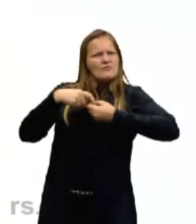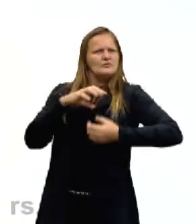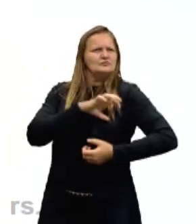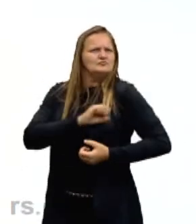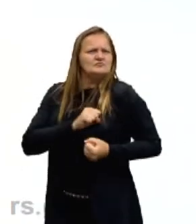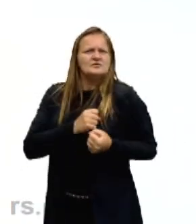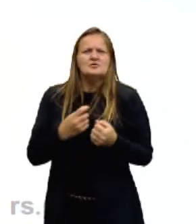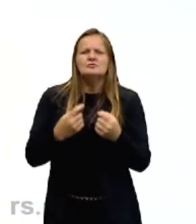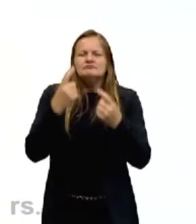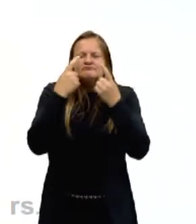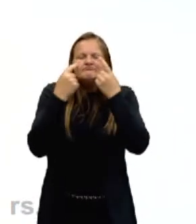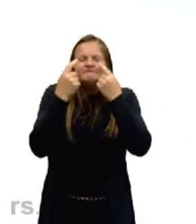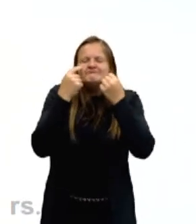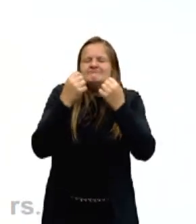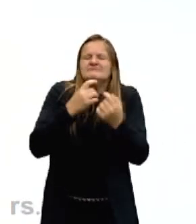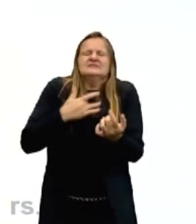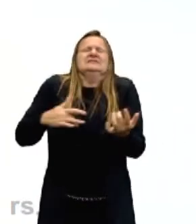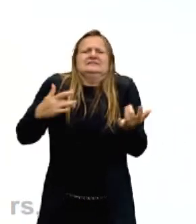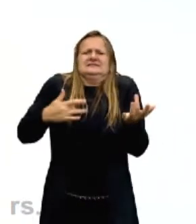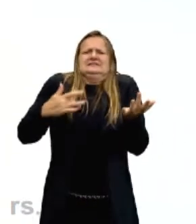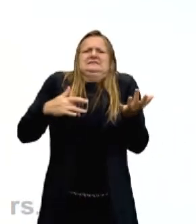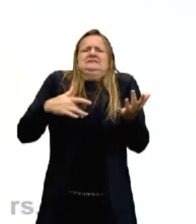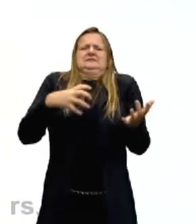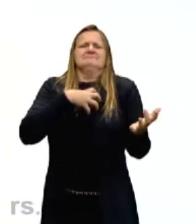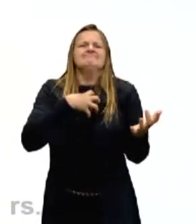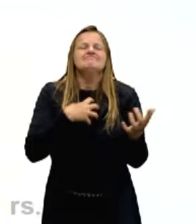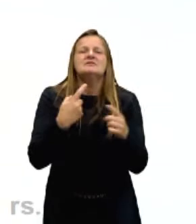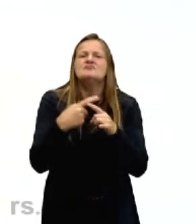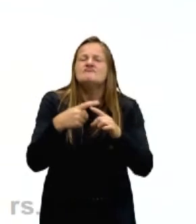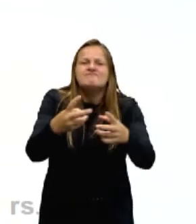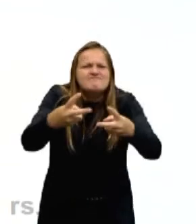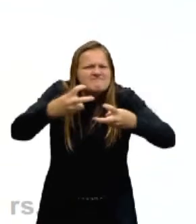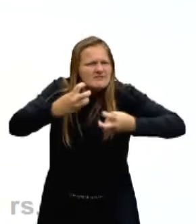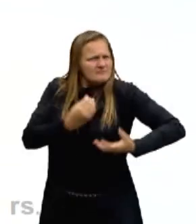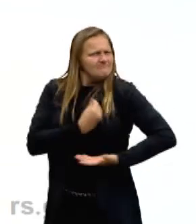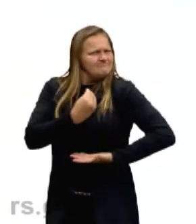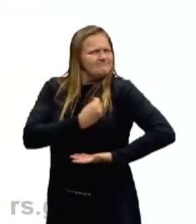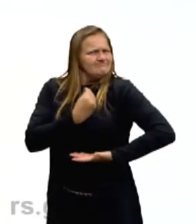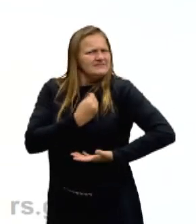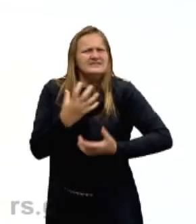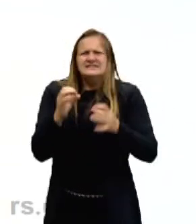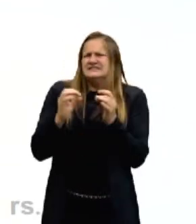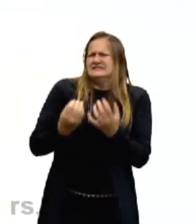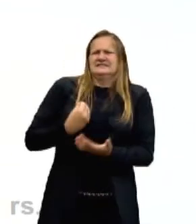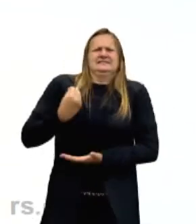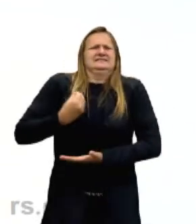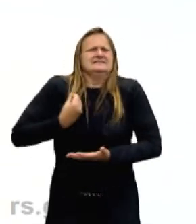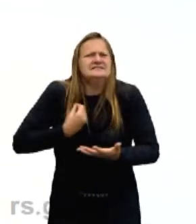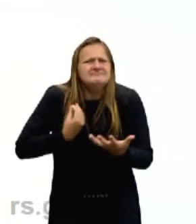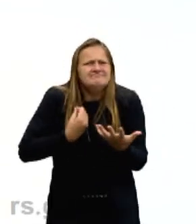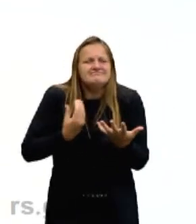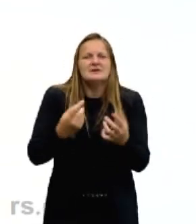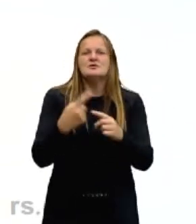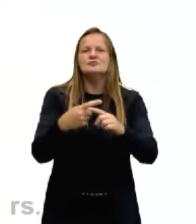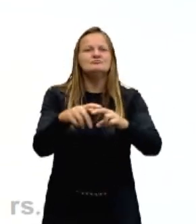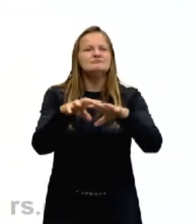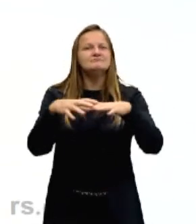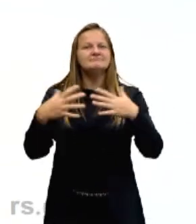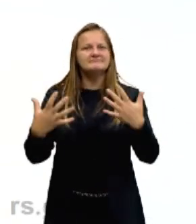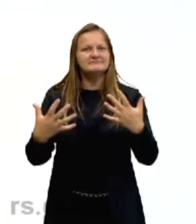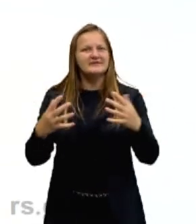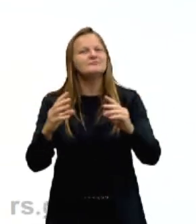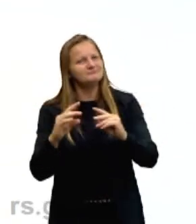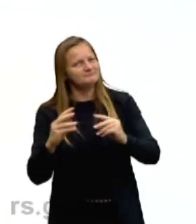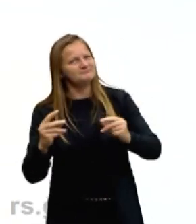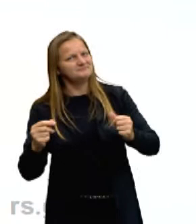os olhos por Piedade olhos por quem viveu quem já não vivem então gente